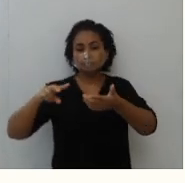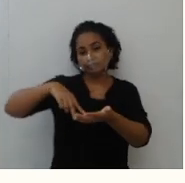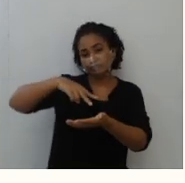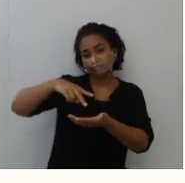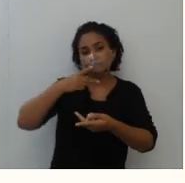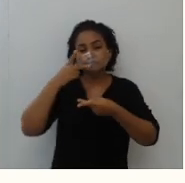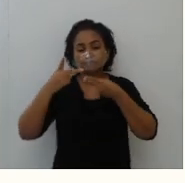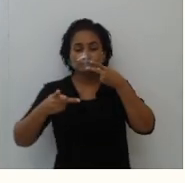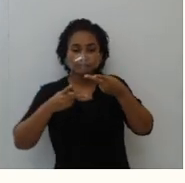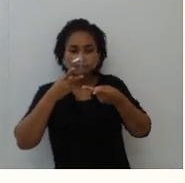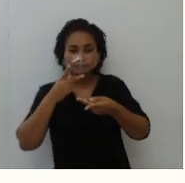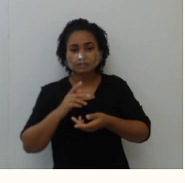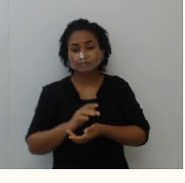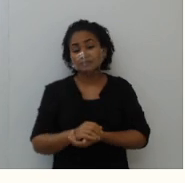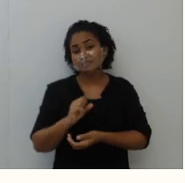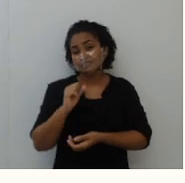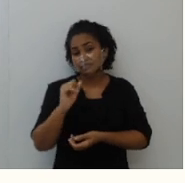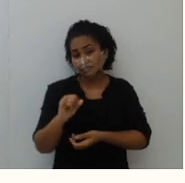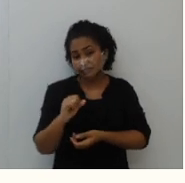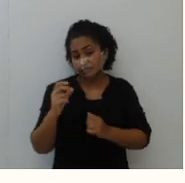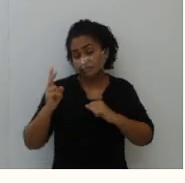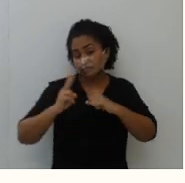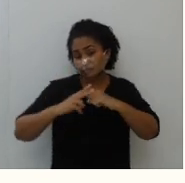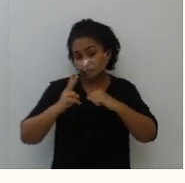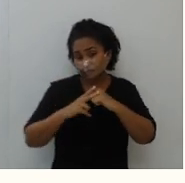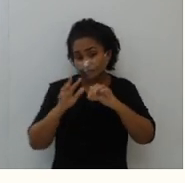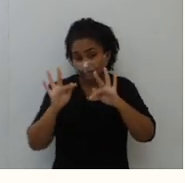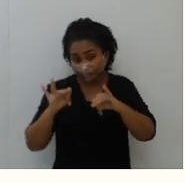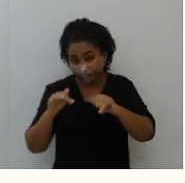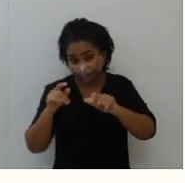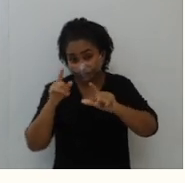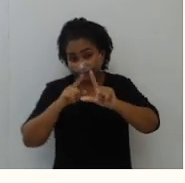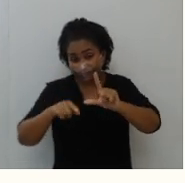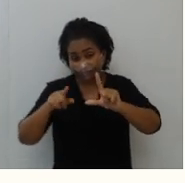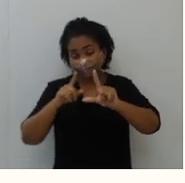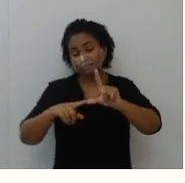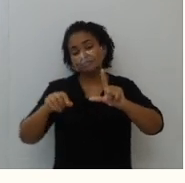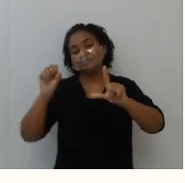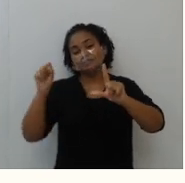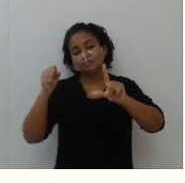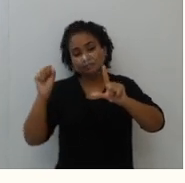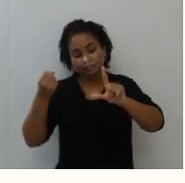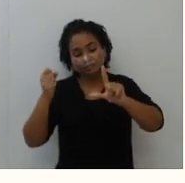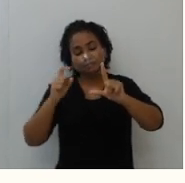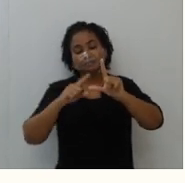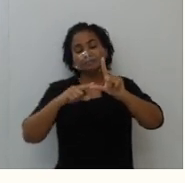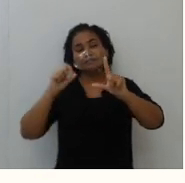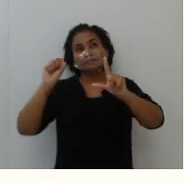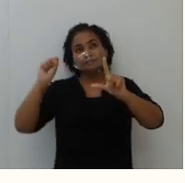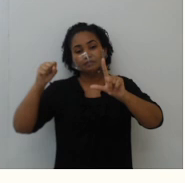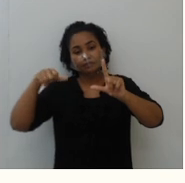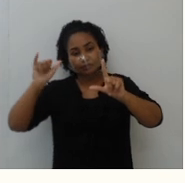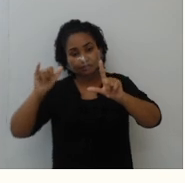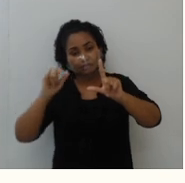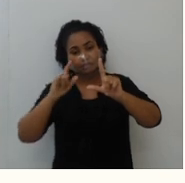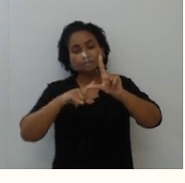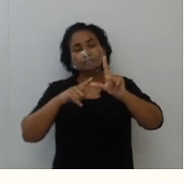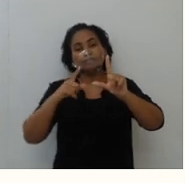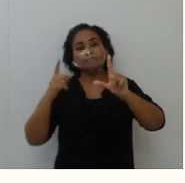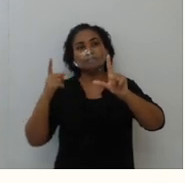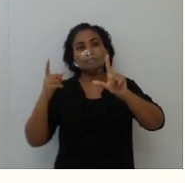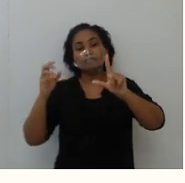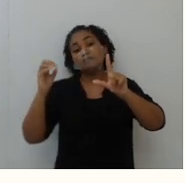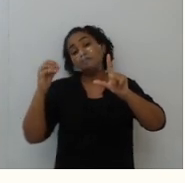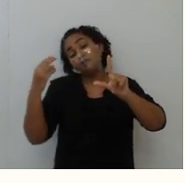e falar. Se os verbos terminarem em SS, SH, CH, X,